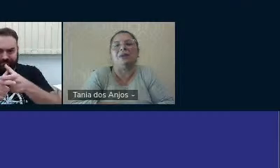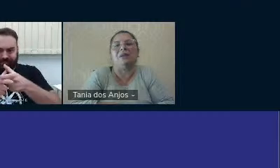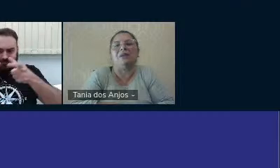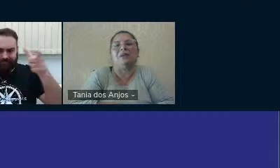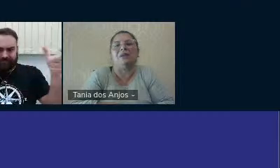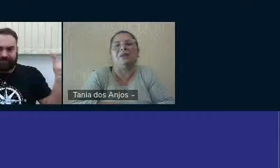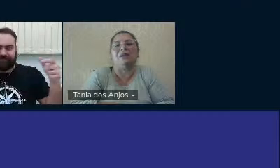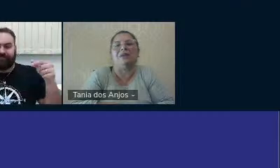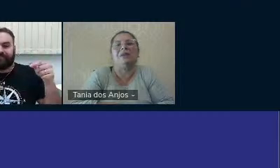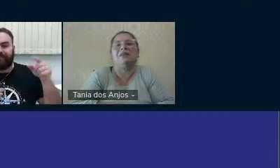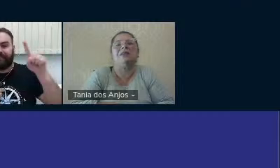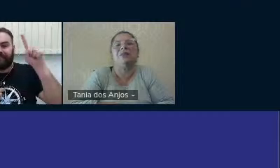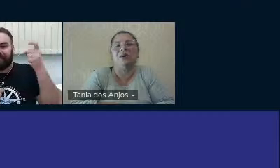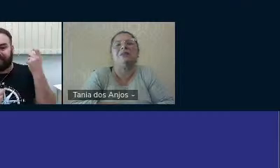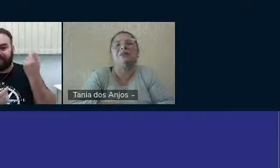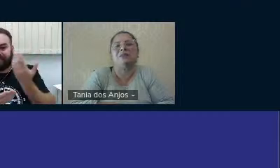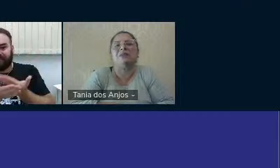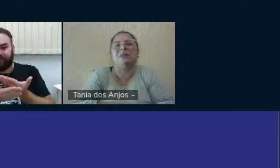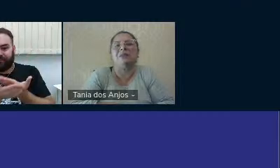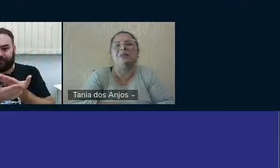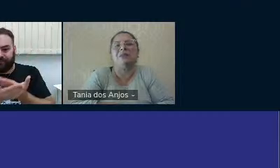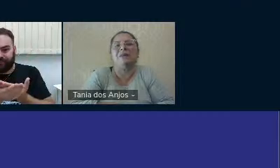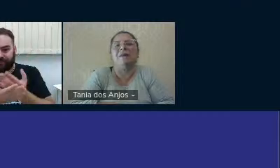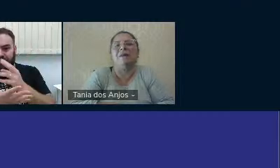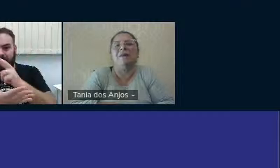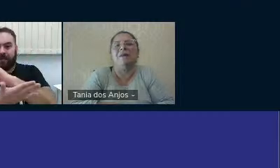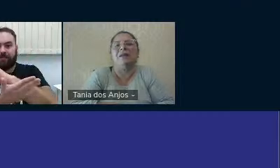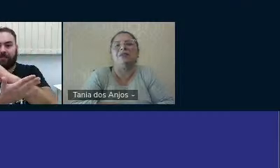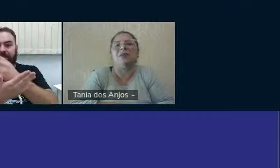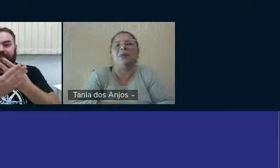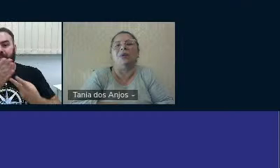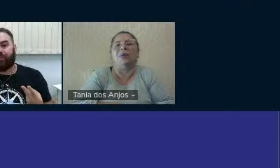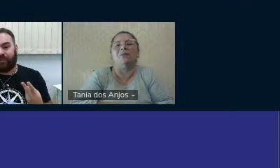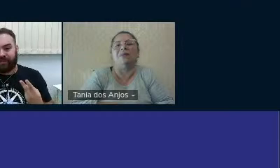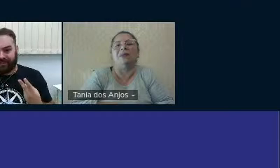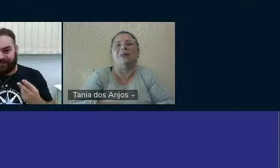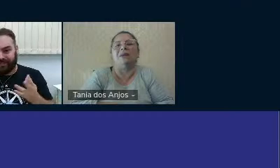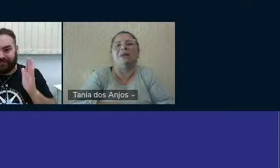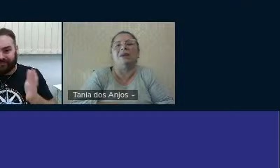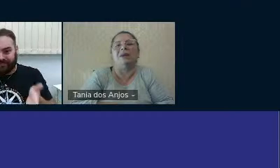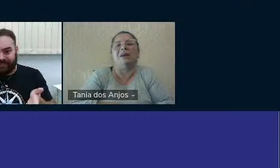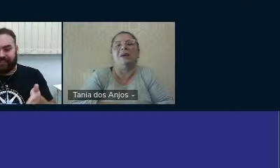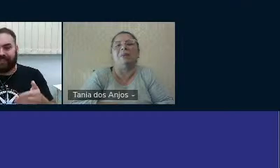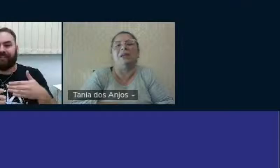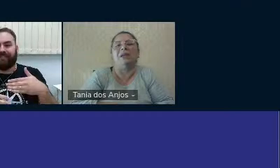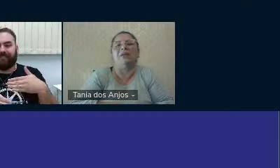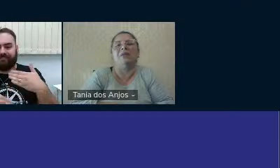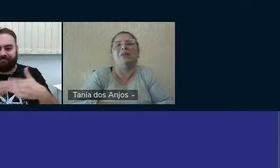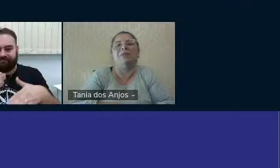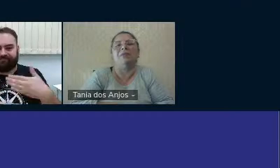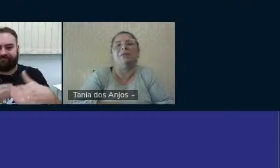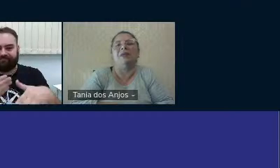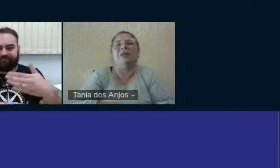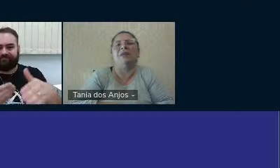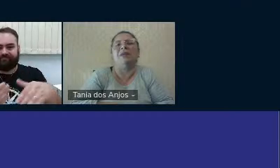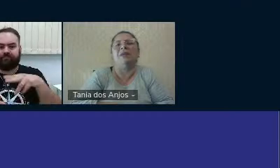gosto. As crianças não gostam disso. As crianças não gostam disso. Na escola, é